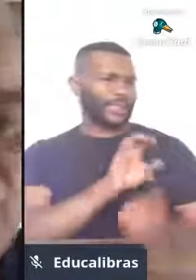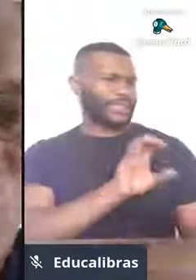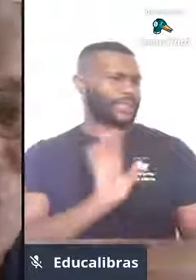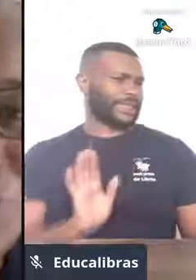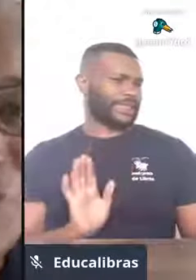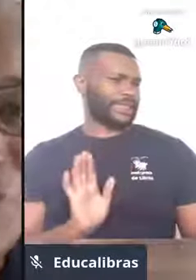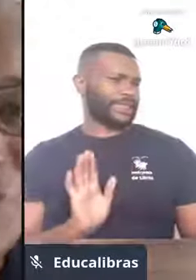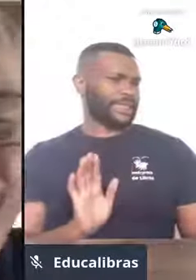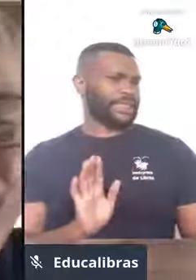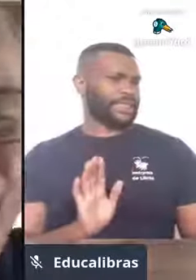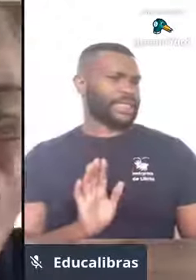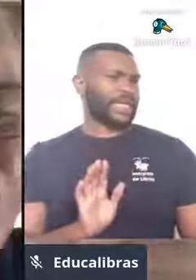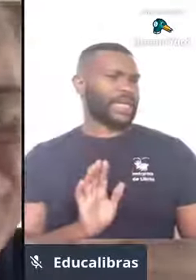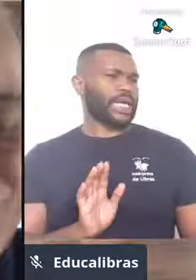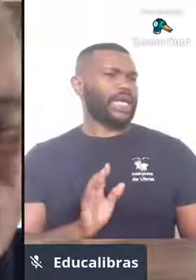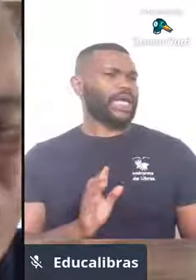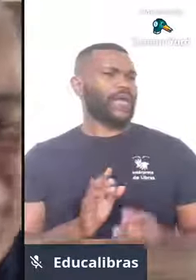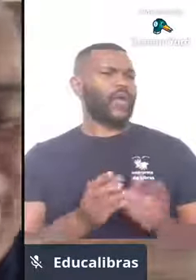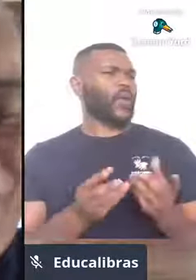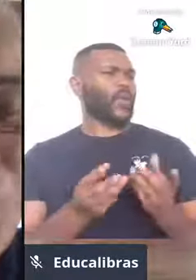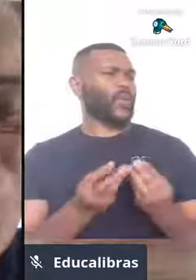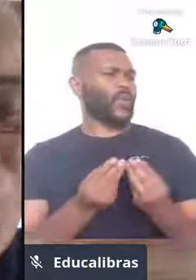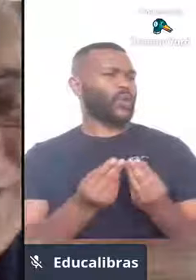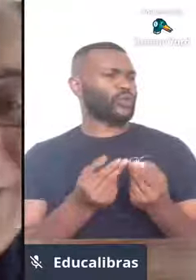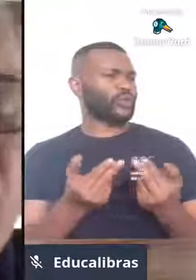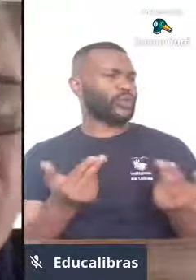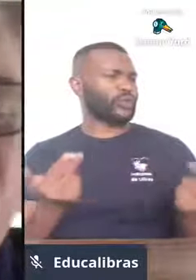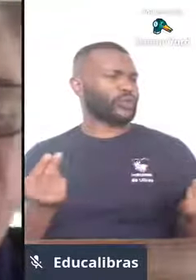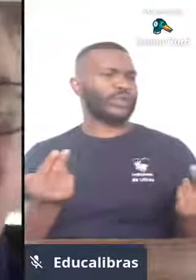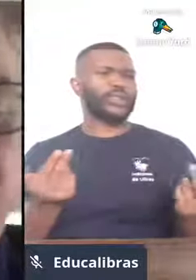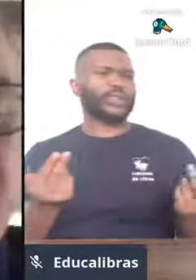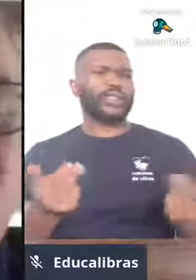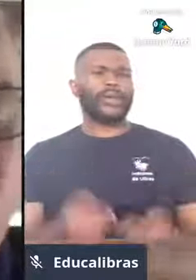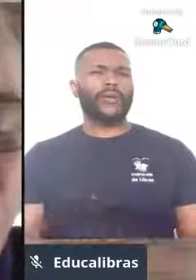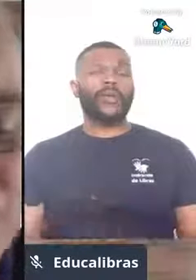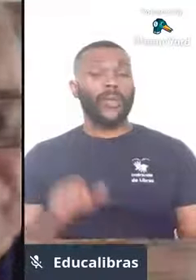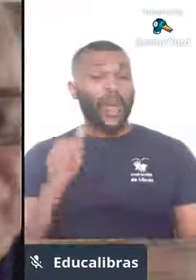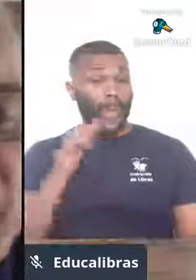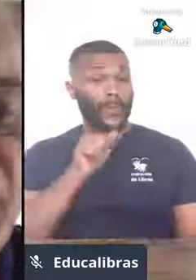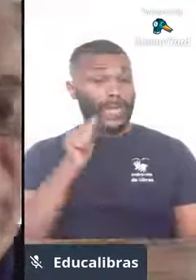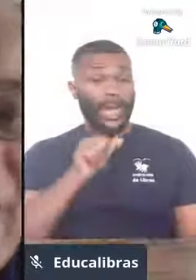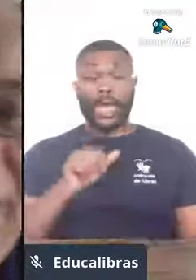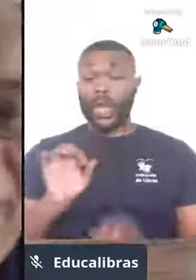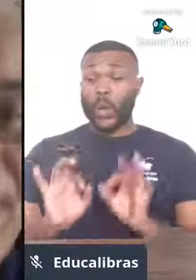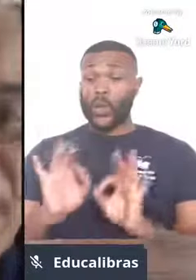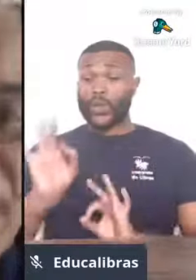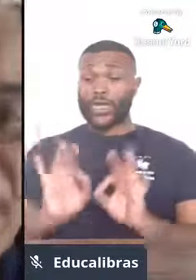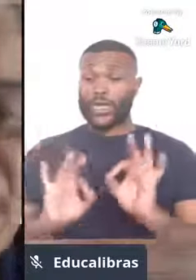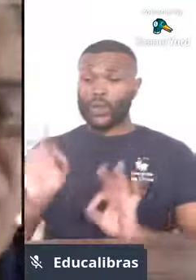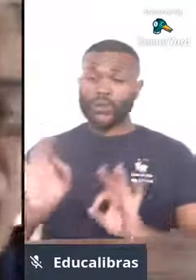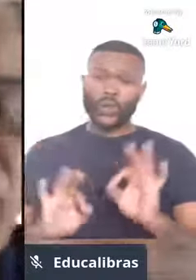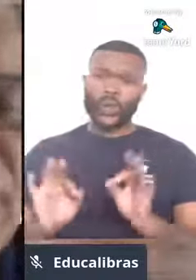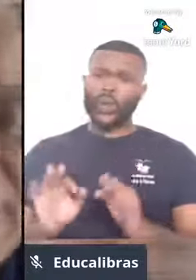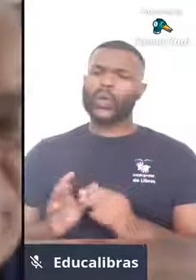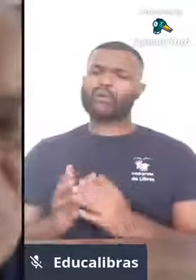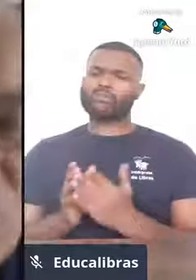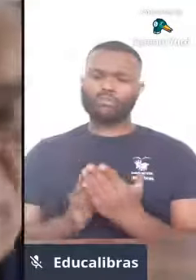jeito, esse monte de força sua. E ela organizou. Quando ela organizou, eu comecei a ver que é muito